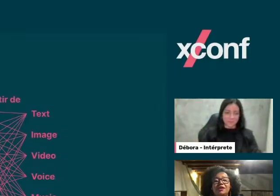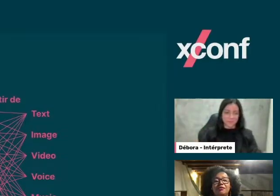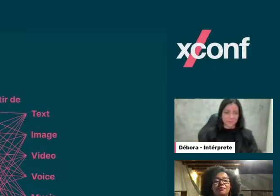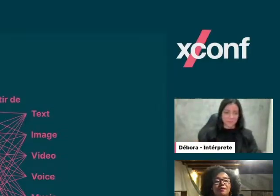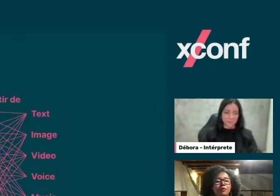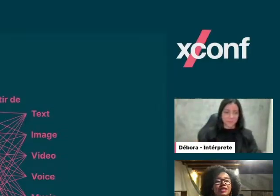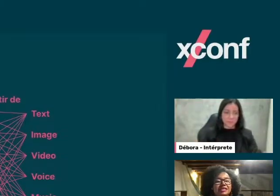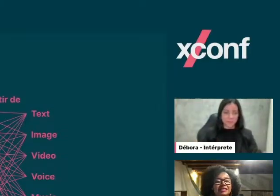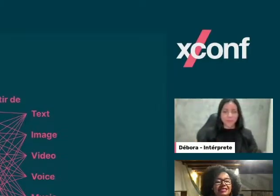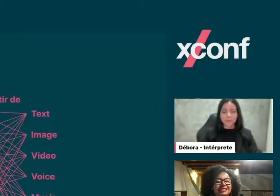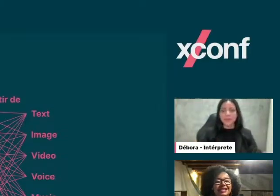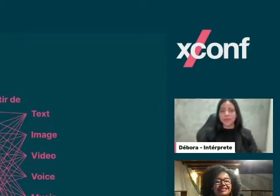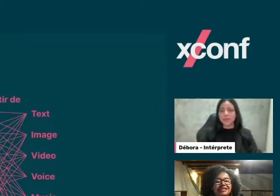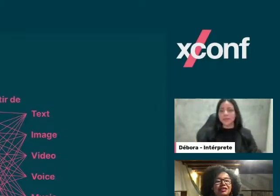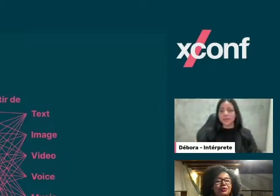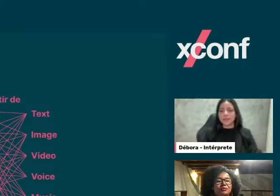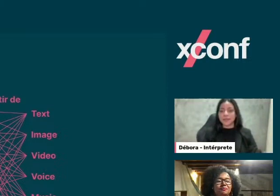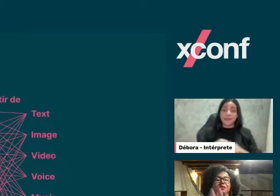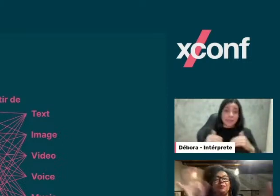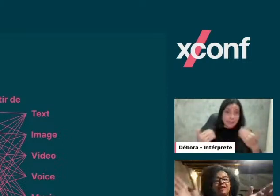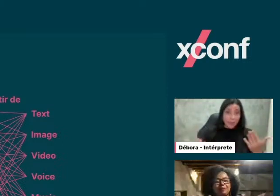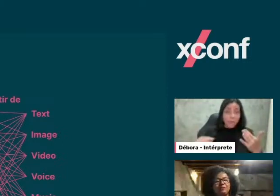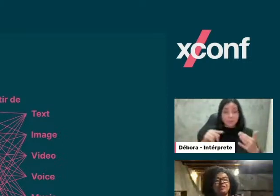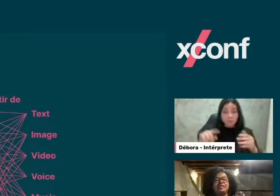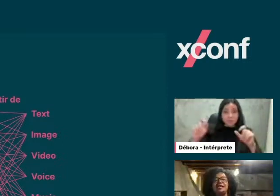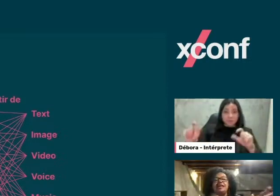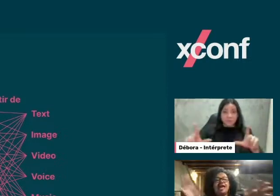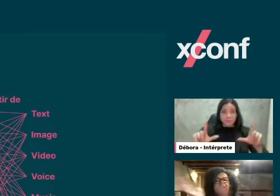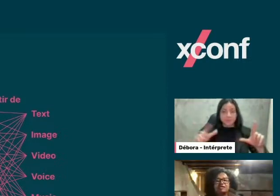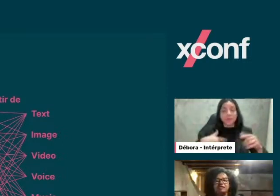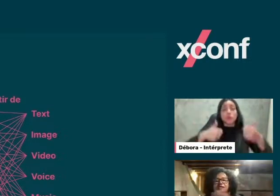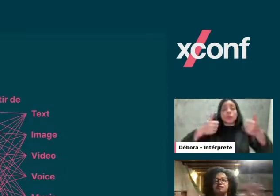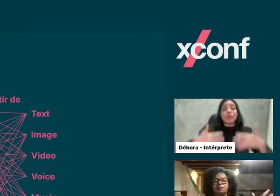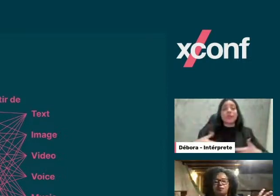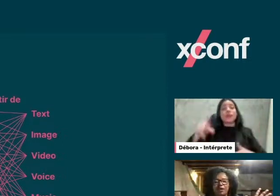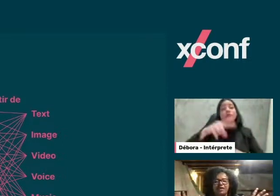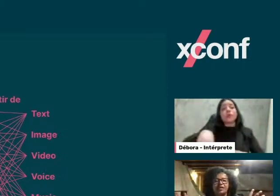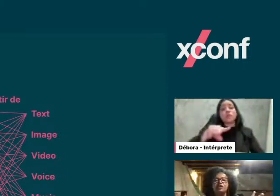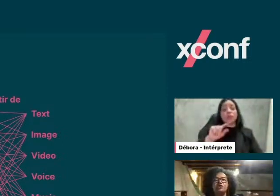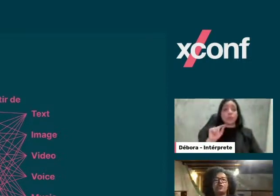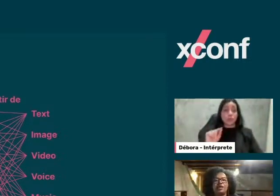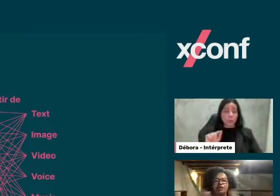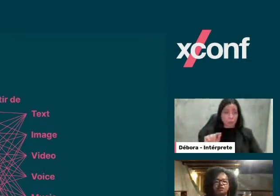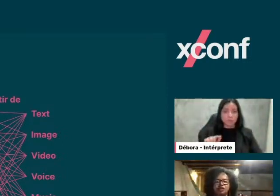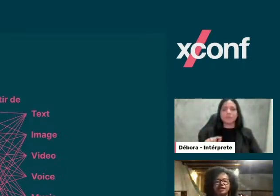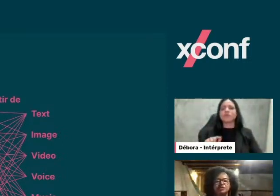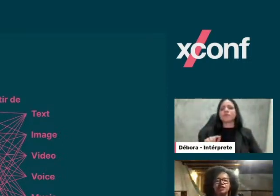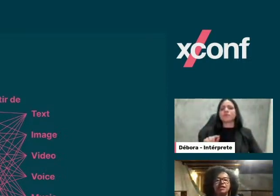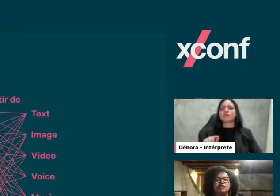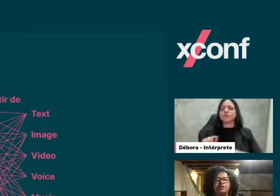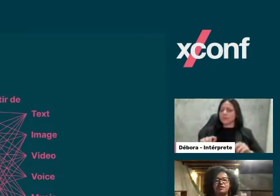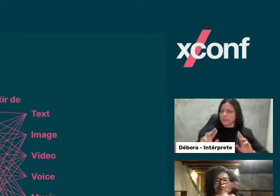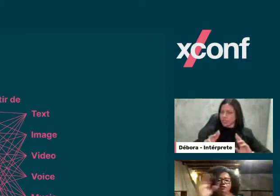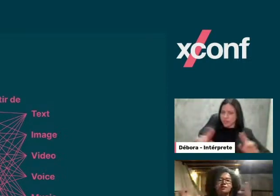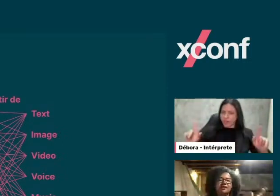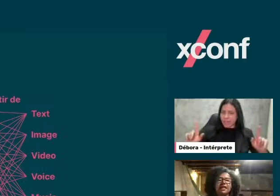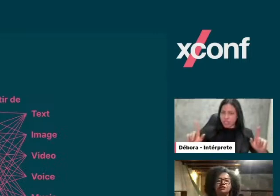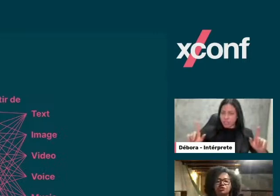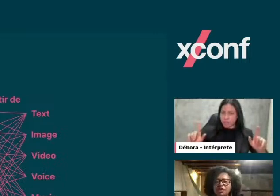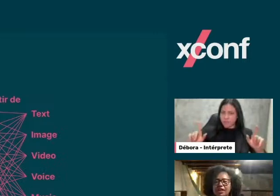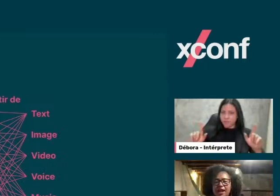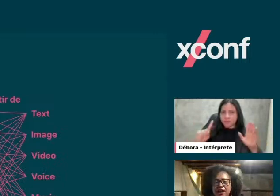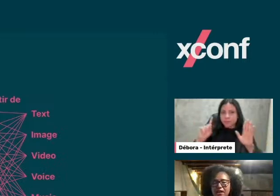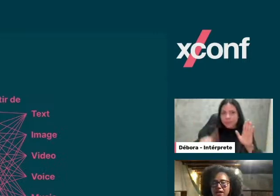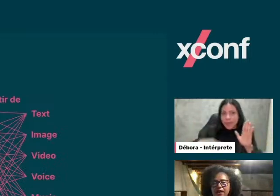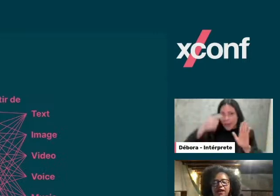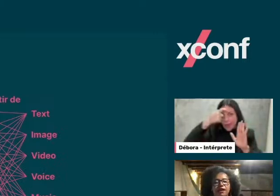Bom, então desse slide aqui, o que eu expliquei para vocês o que tem de diferente na IA generativa é essa